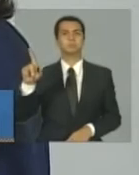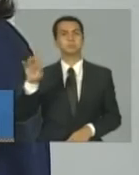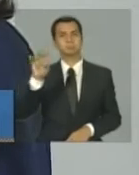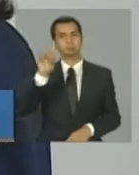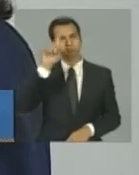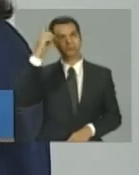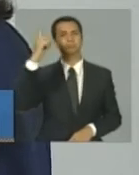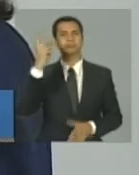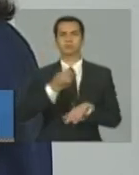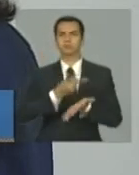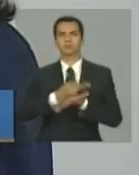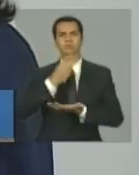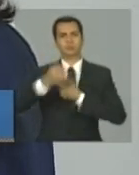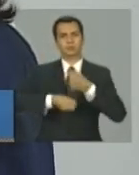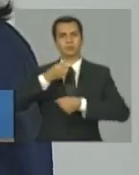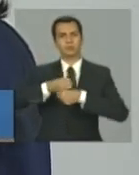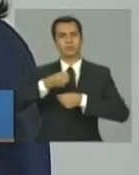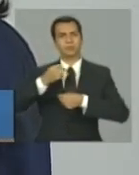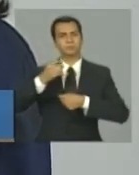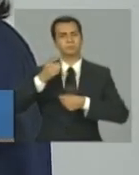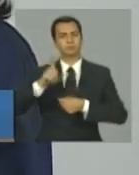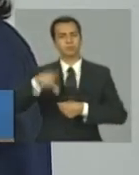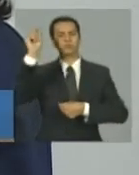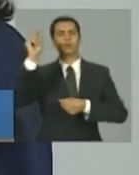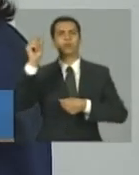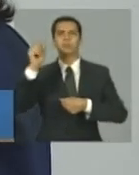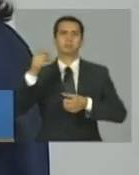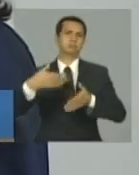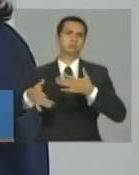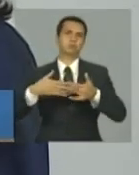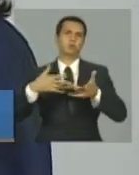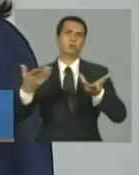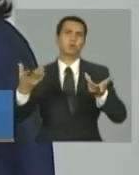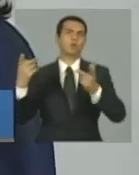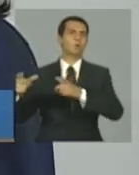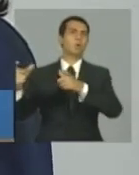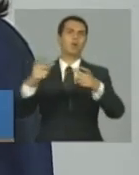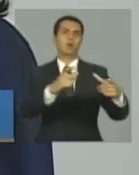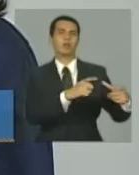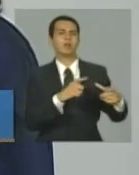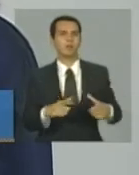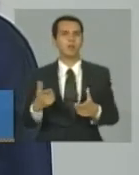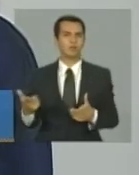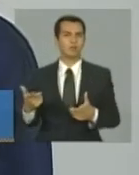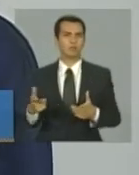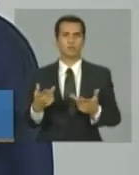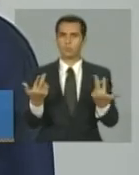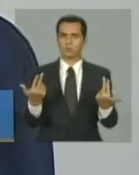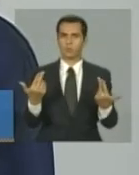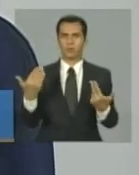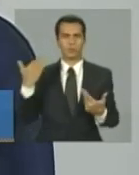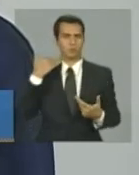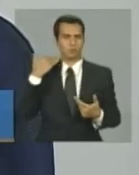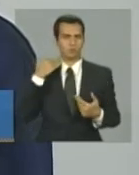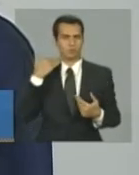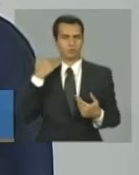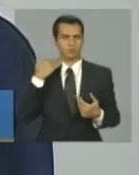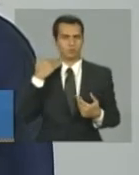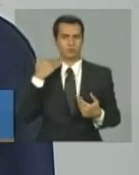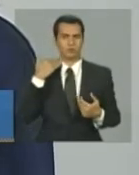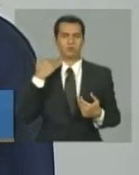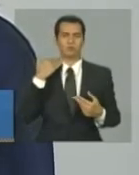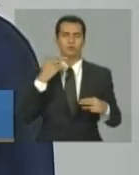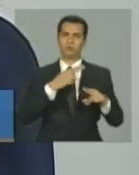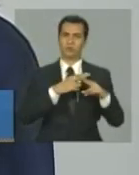Egeo ela faz todo ano ela sorteio aleatóriamente com base na Caixa Econômica sorteio da Caixa Econômica Federal